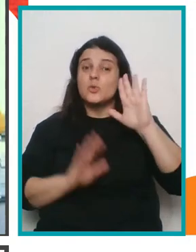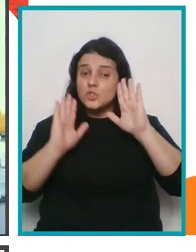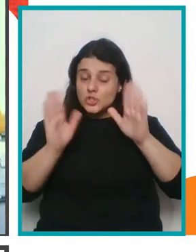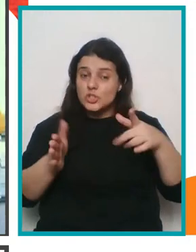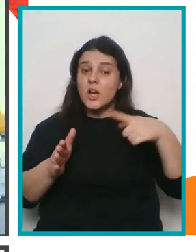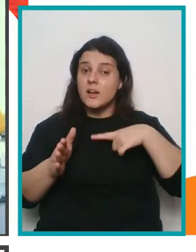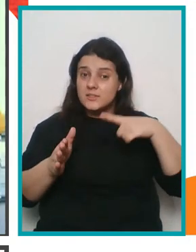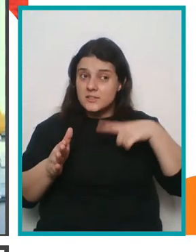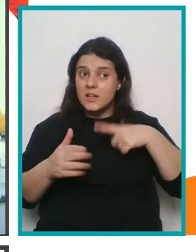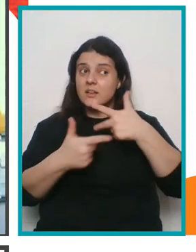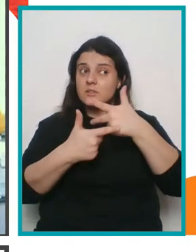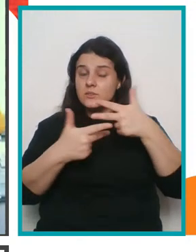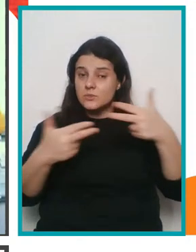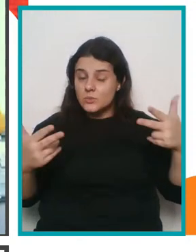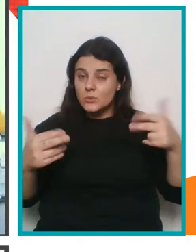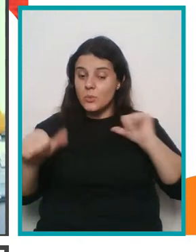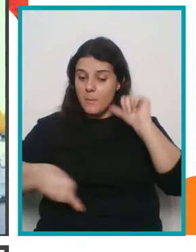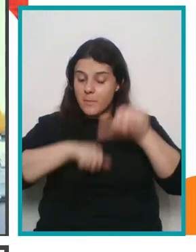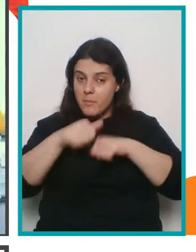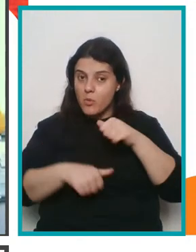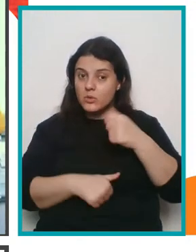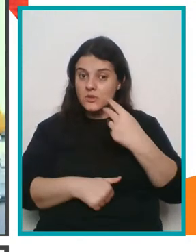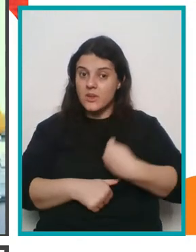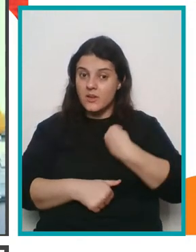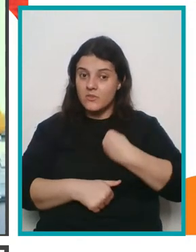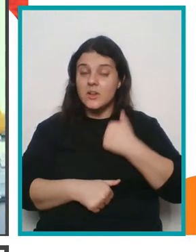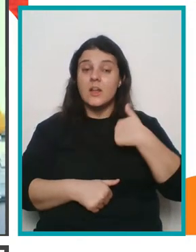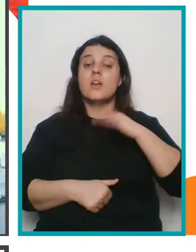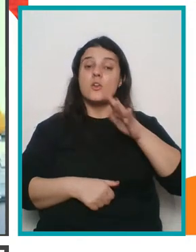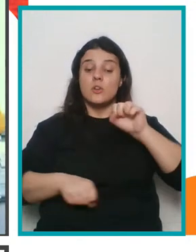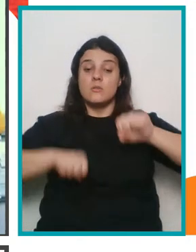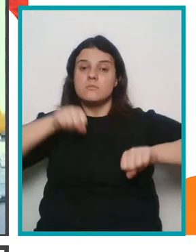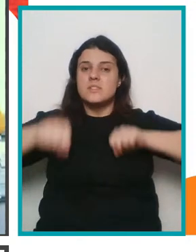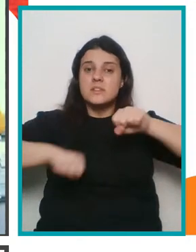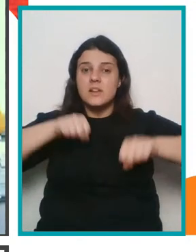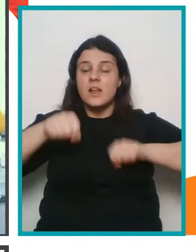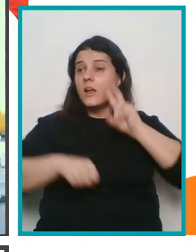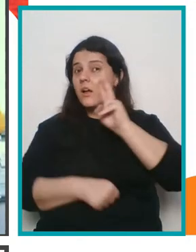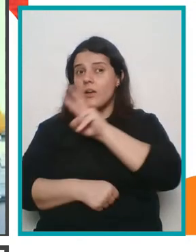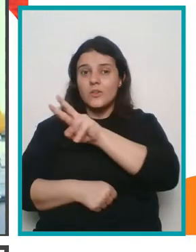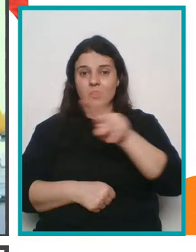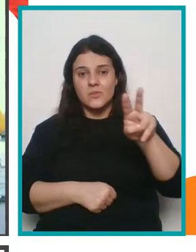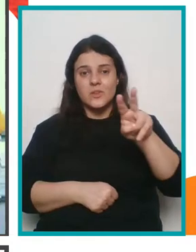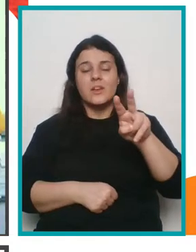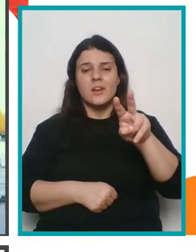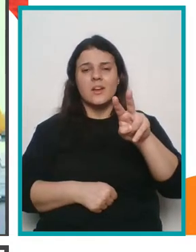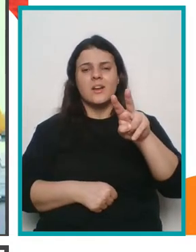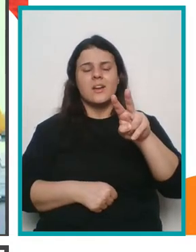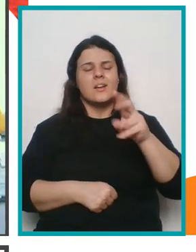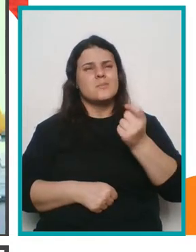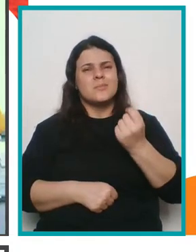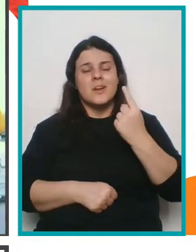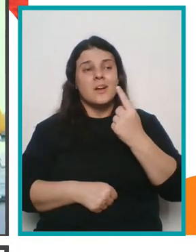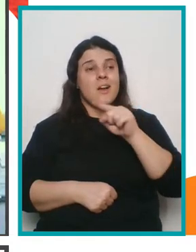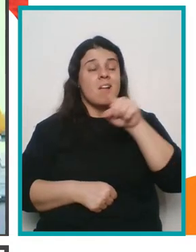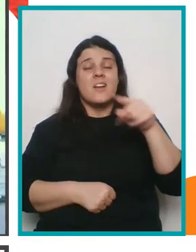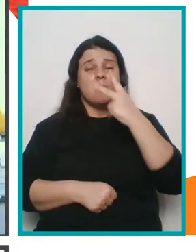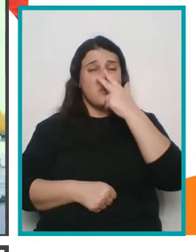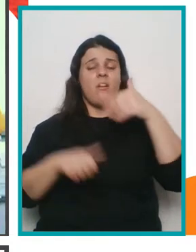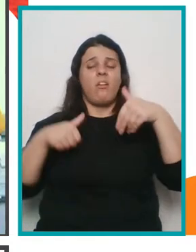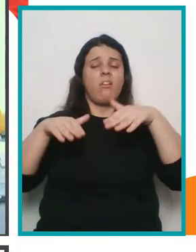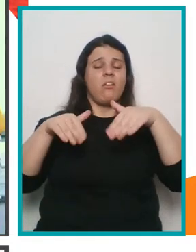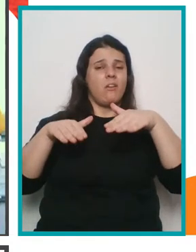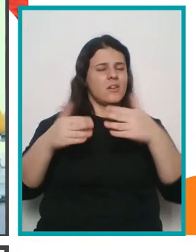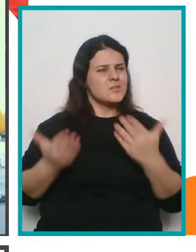mas acredito que é parte assim de um projeto até político esse descaso, né? E